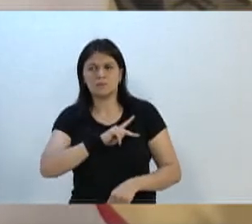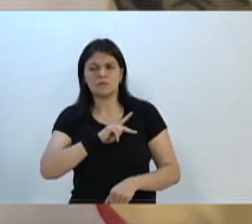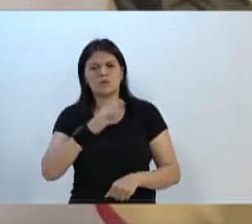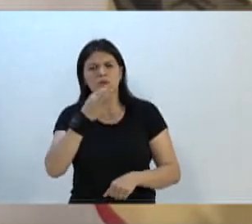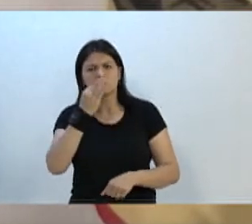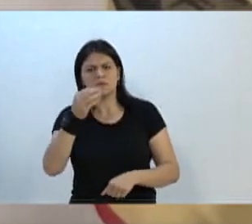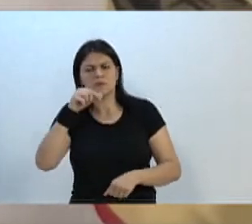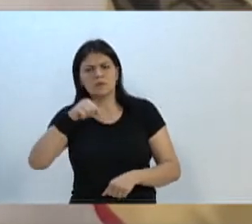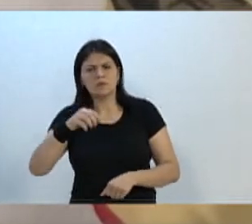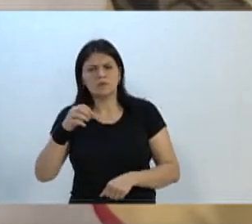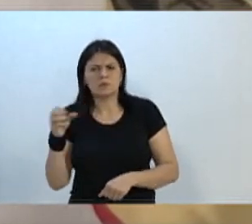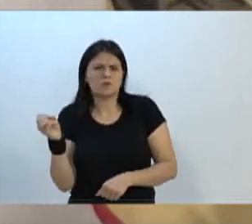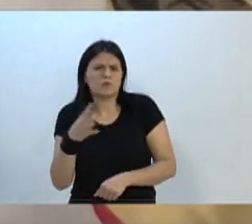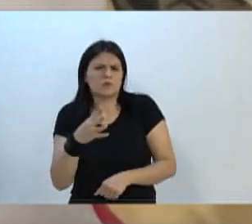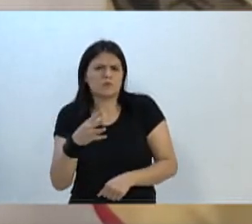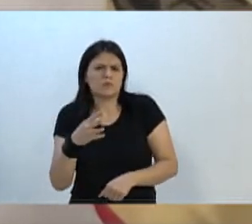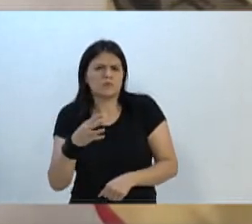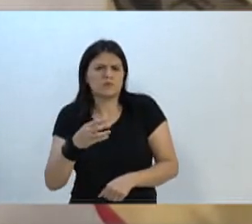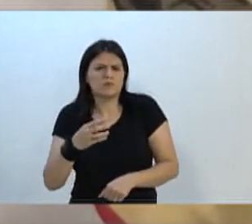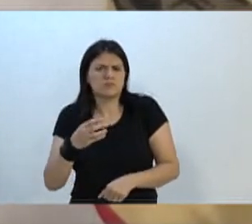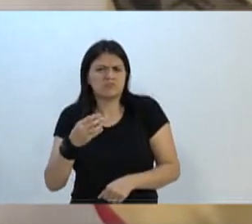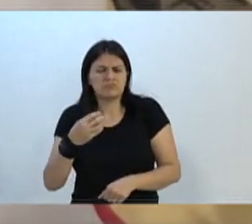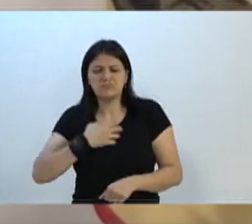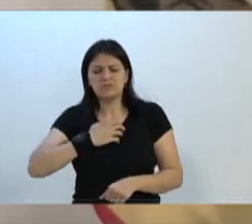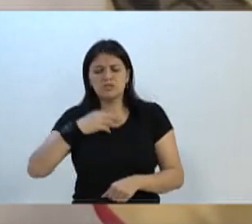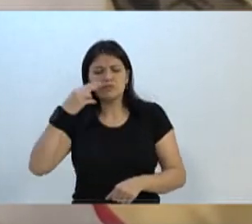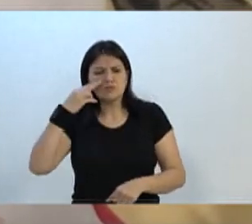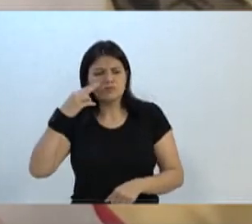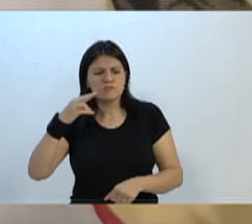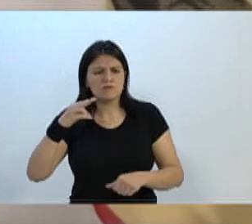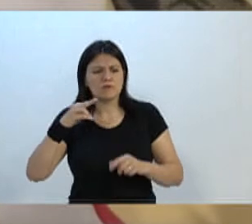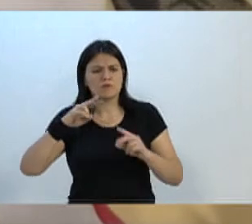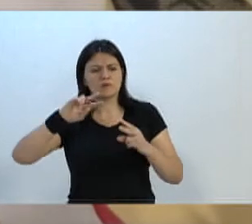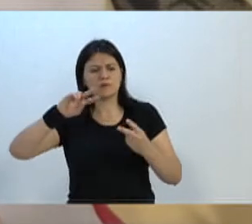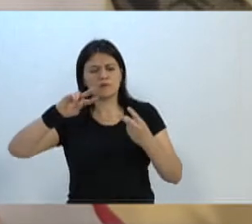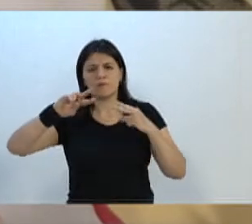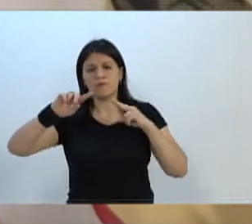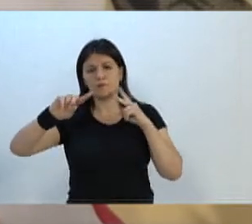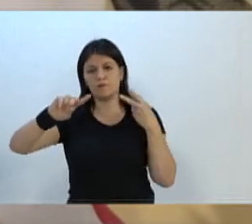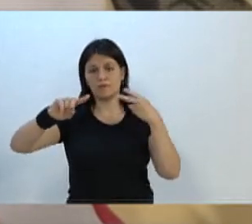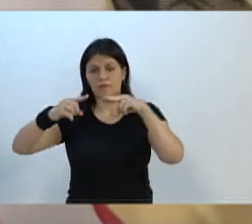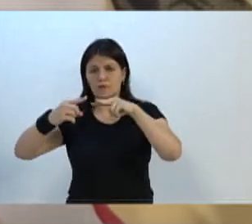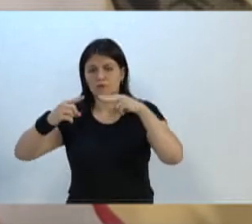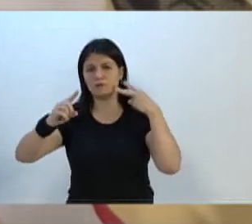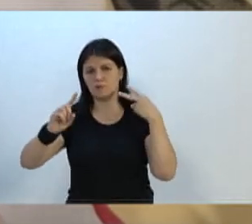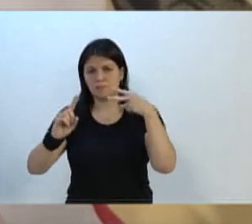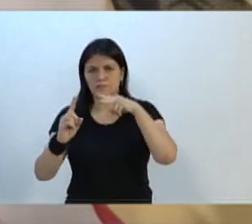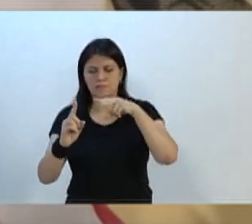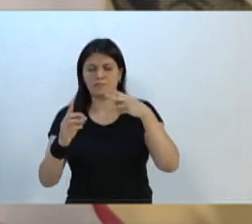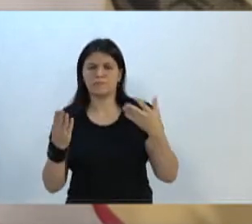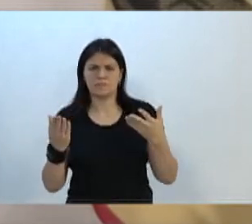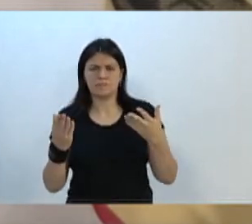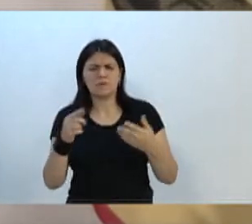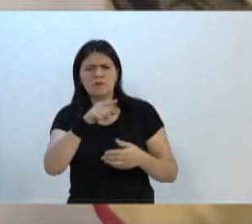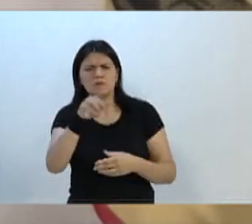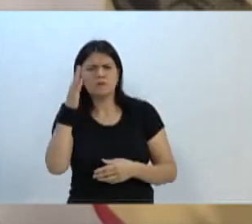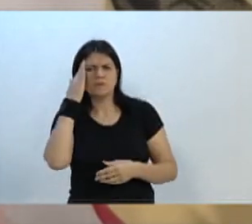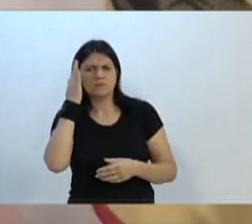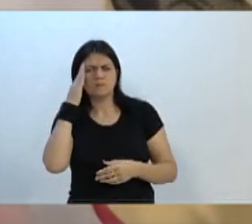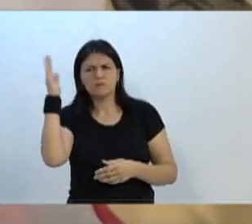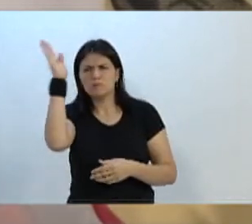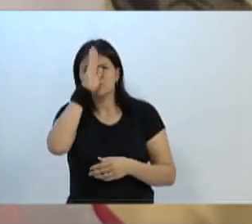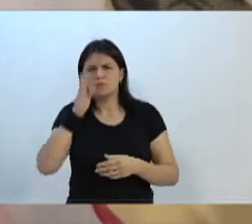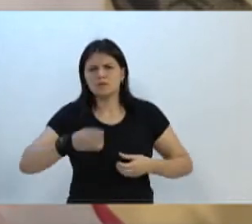um novo ponto de vista para educação pública é para esses problemas que a gente vem na educação pública né vocês sabiam que o Brasil gasta